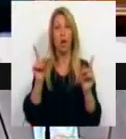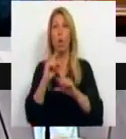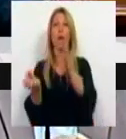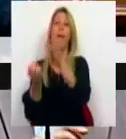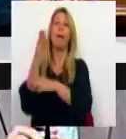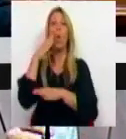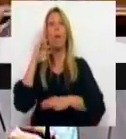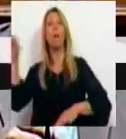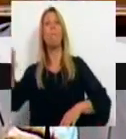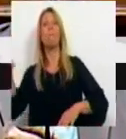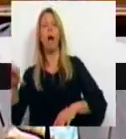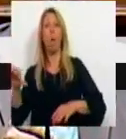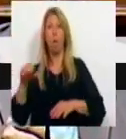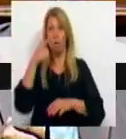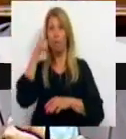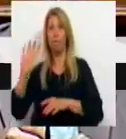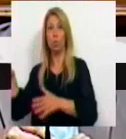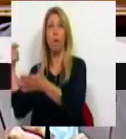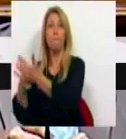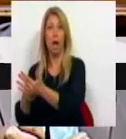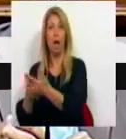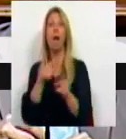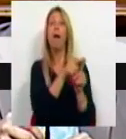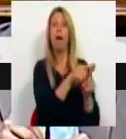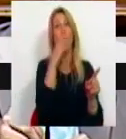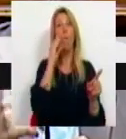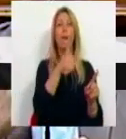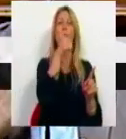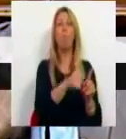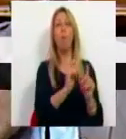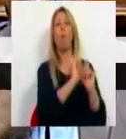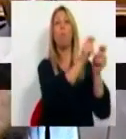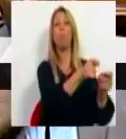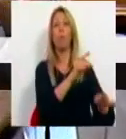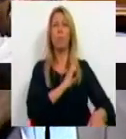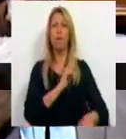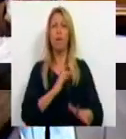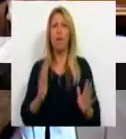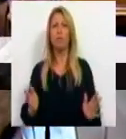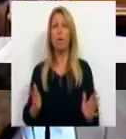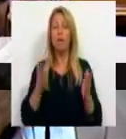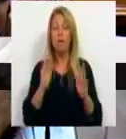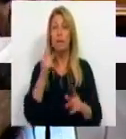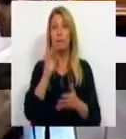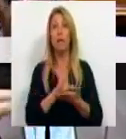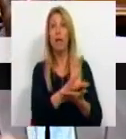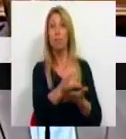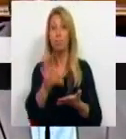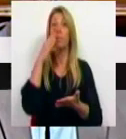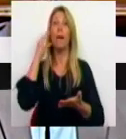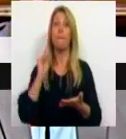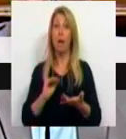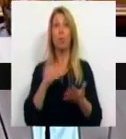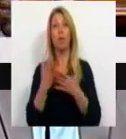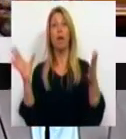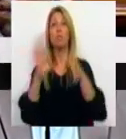mau e o banco bom ir para o privado. É preciso perceber o que é que se vai fazer. É preciso recapitalizar bancos, é preciso ter uma banca que sirva à